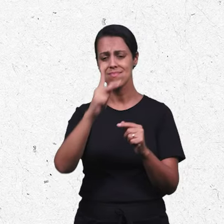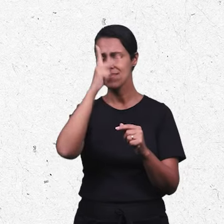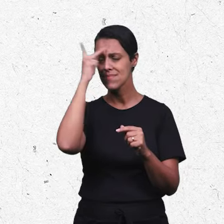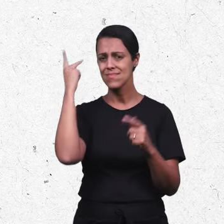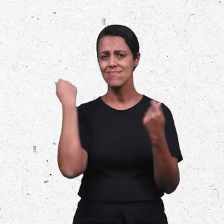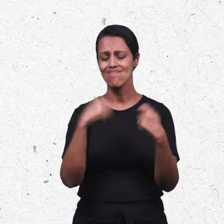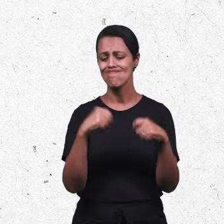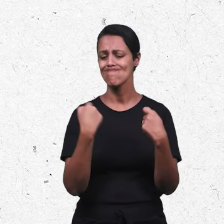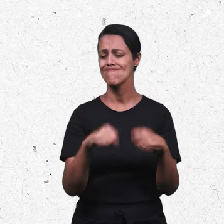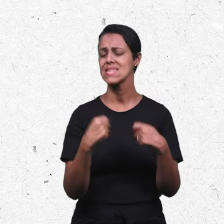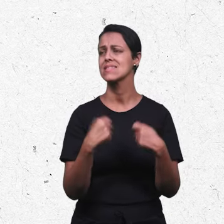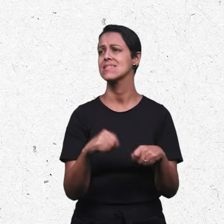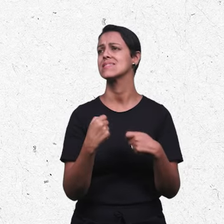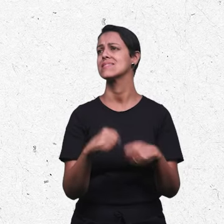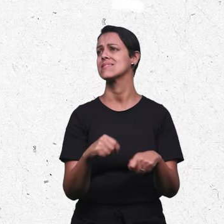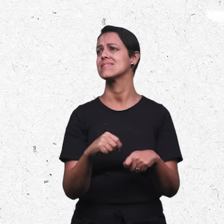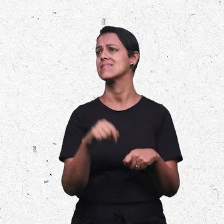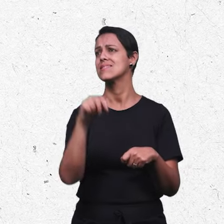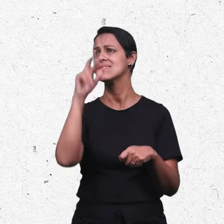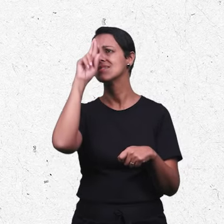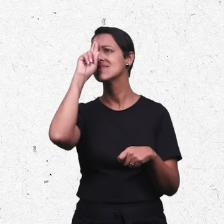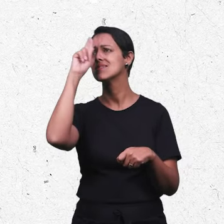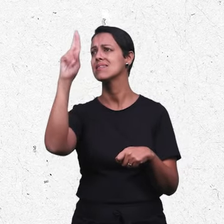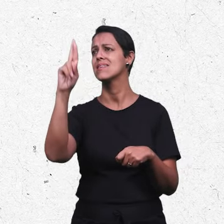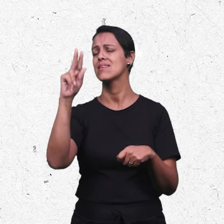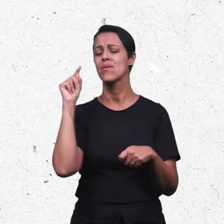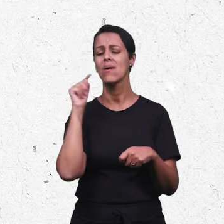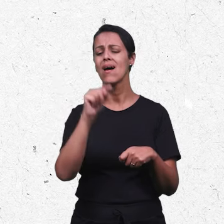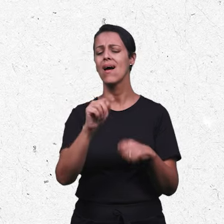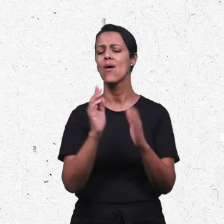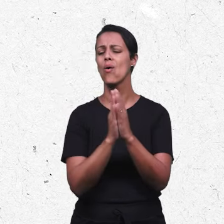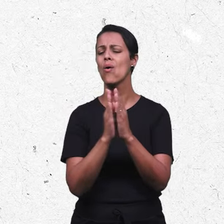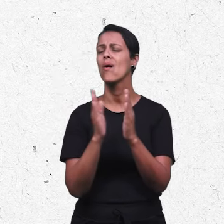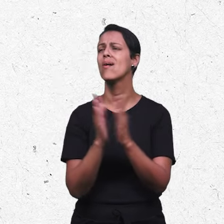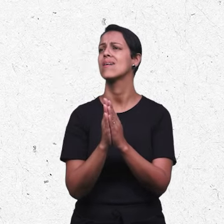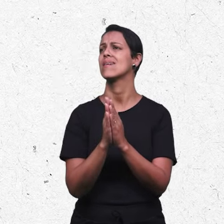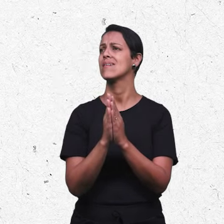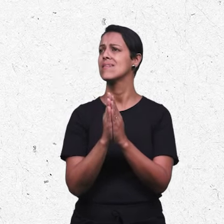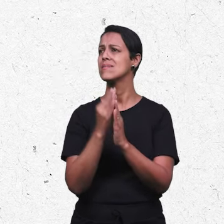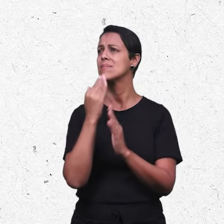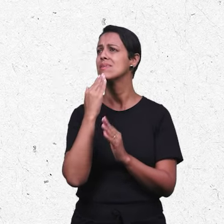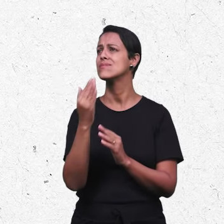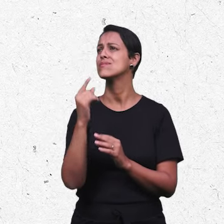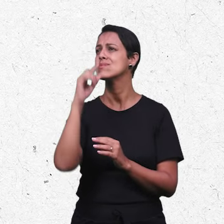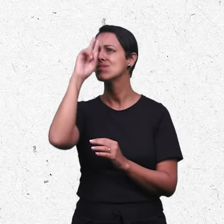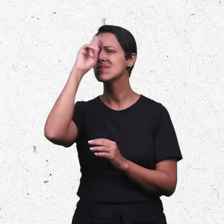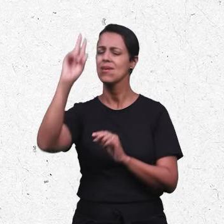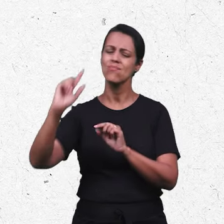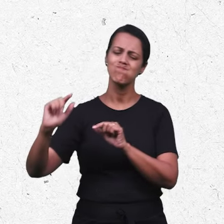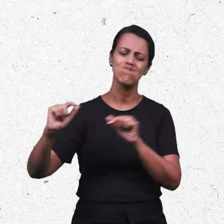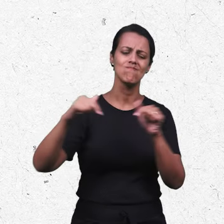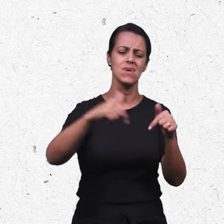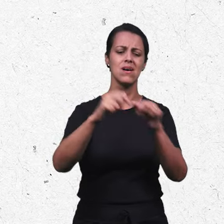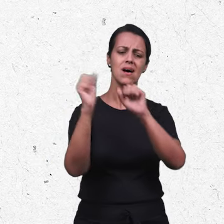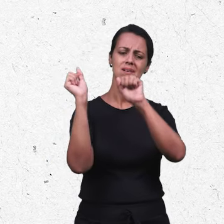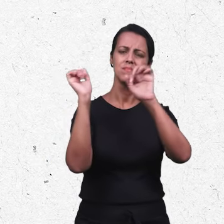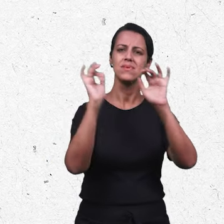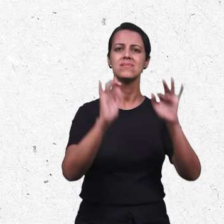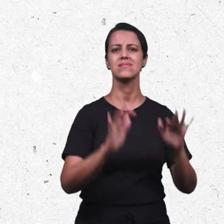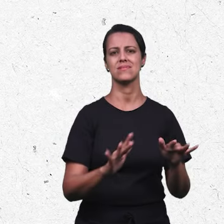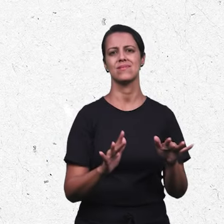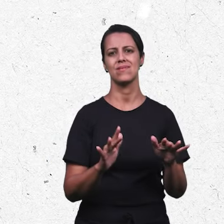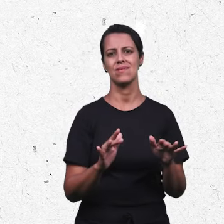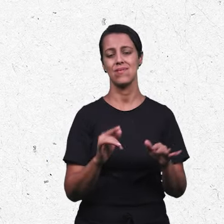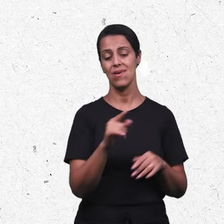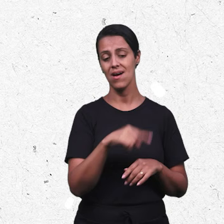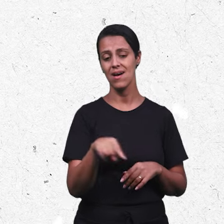portas meu senhor Jesus abertas possam pedir em seu nome que o Senhor possa estar operando no meio meu senhor daqueles que estão